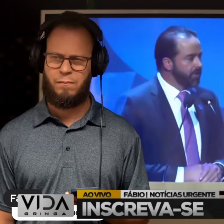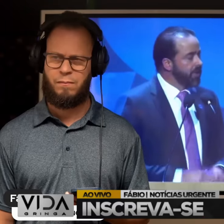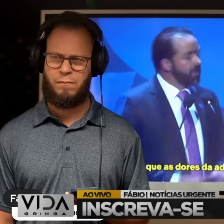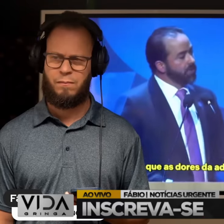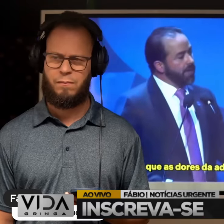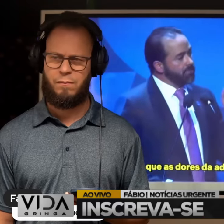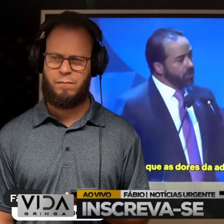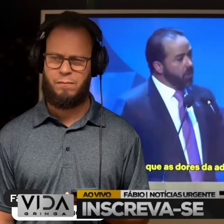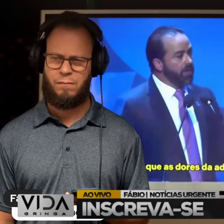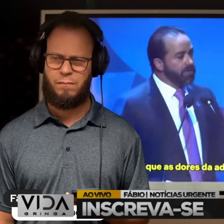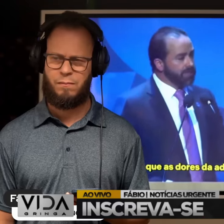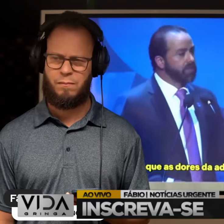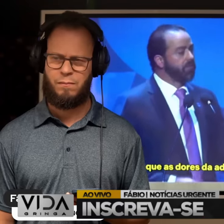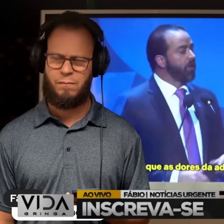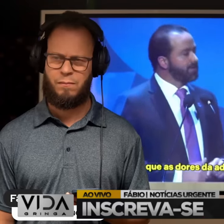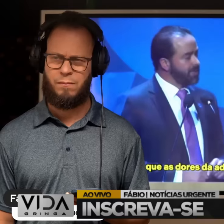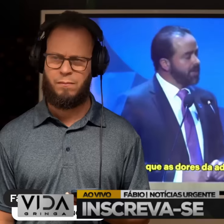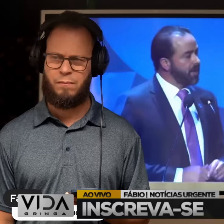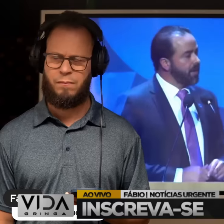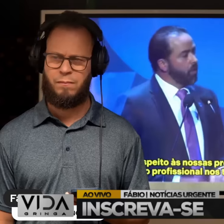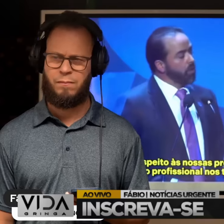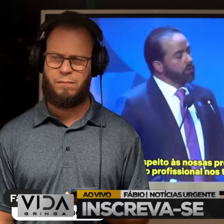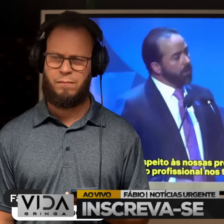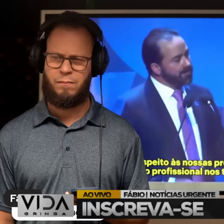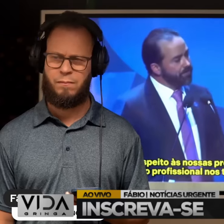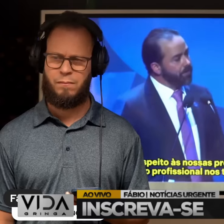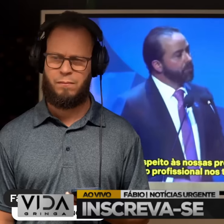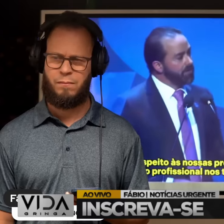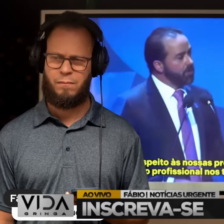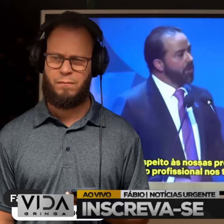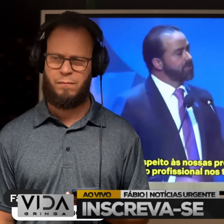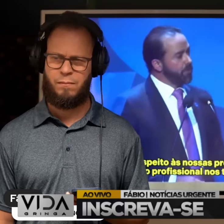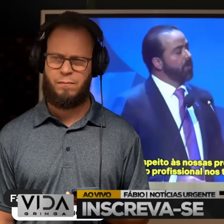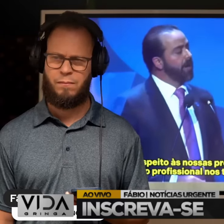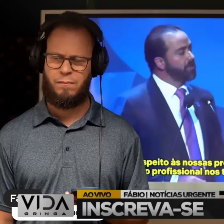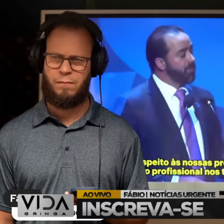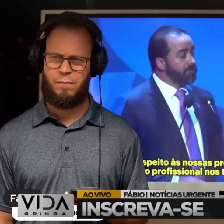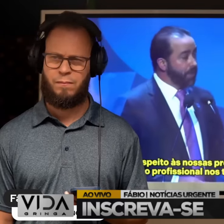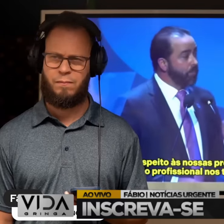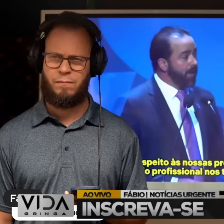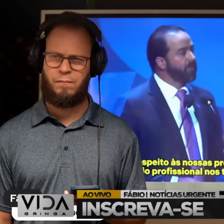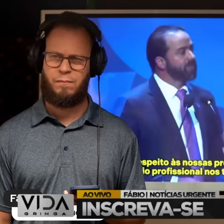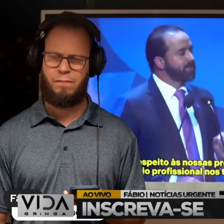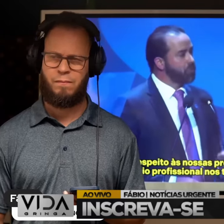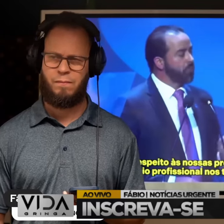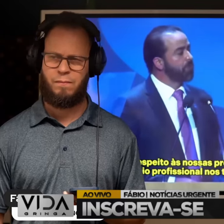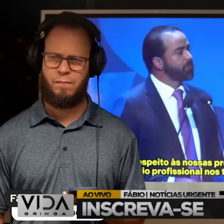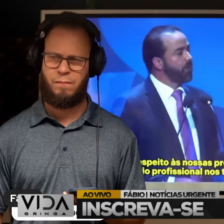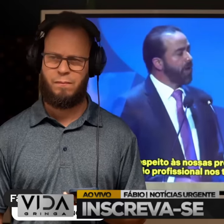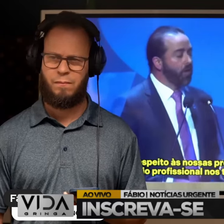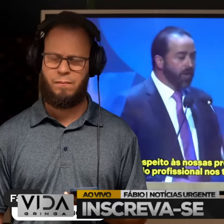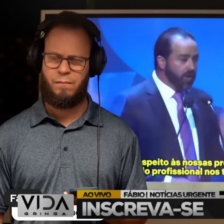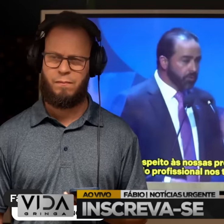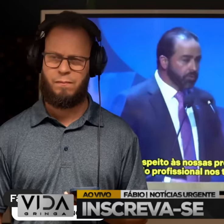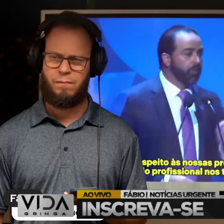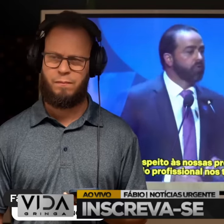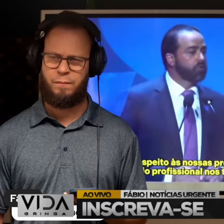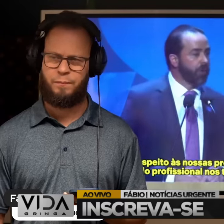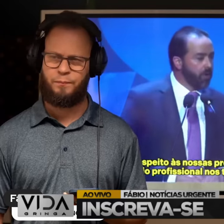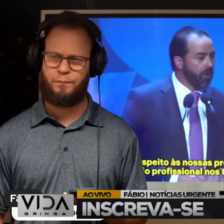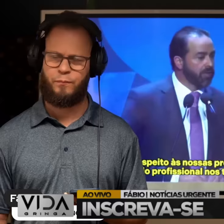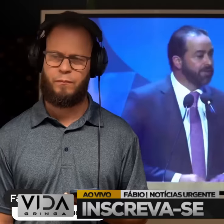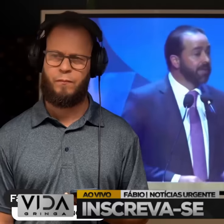presidente, de que as dores da advocacia, quanto ao respeito às nossas prerrogativas para o pleno exercício profissional nos